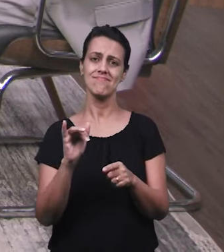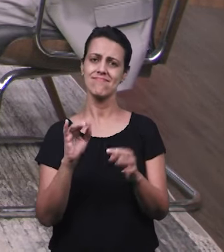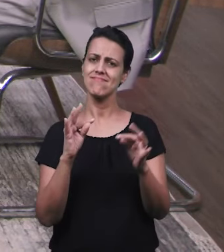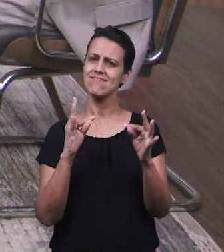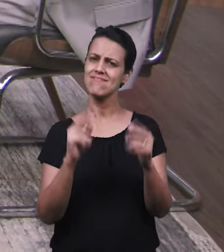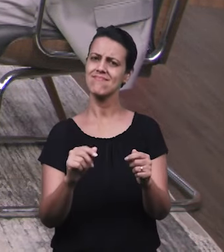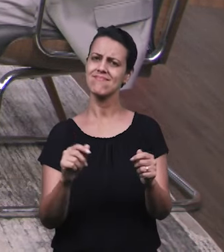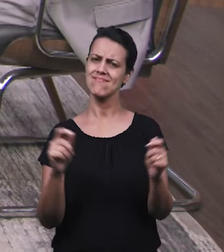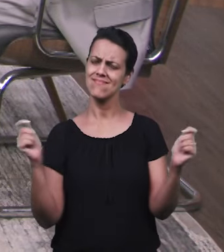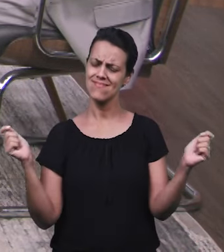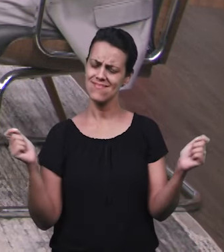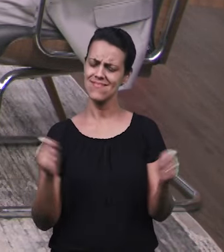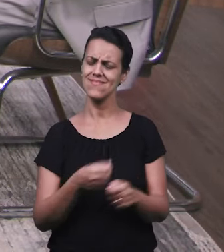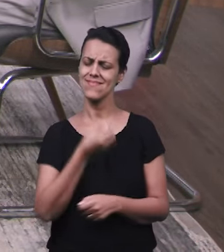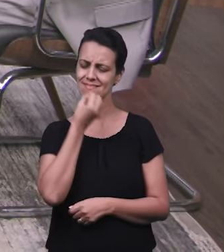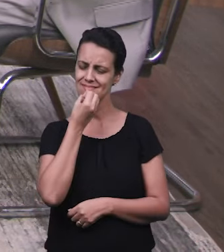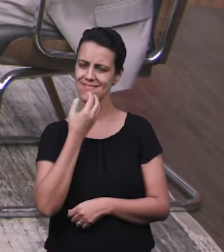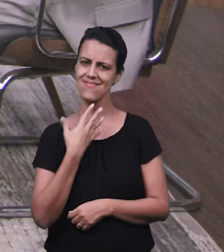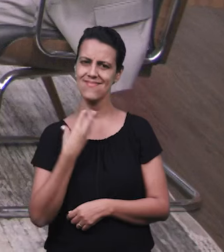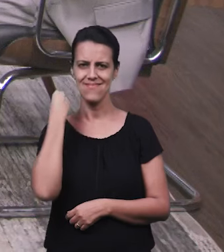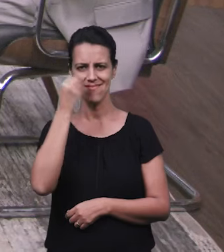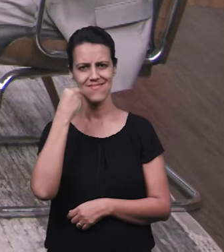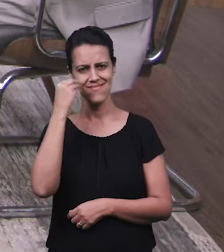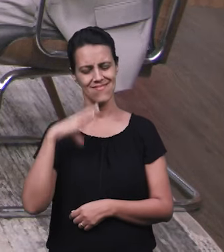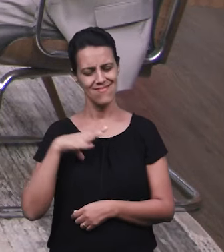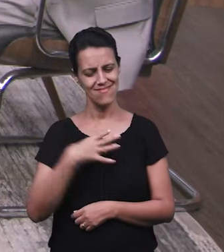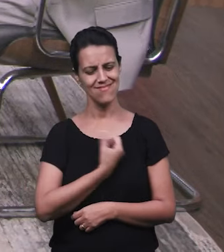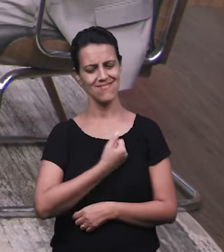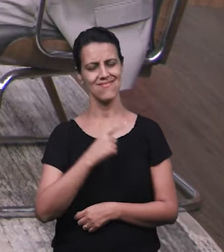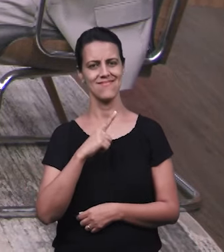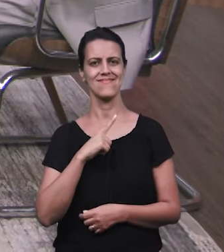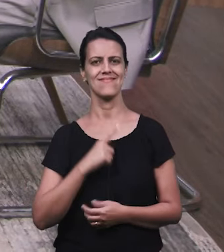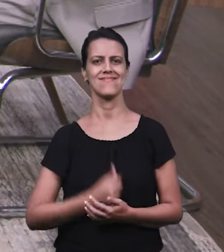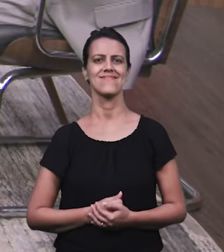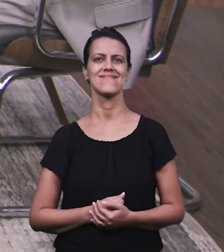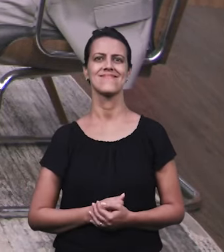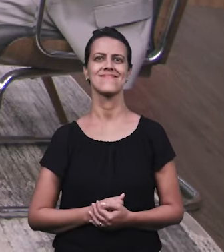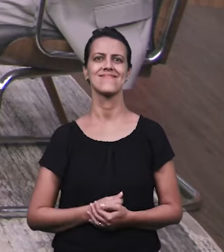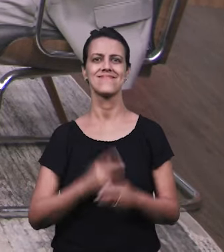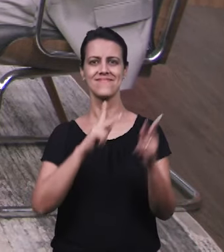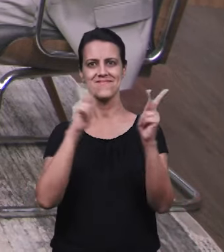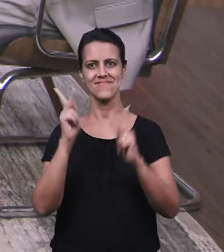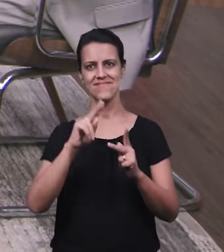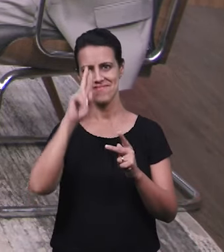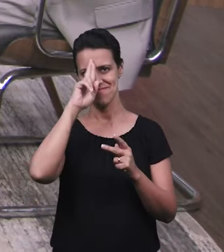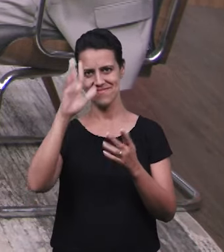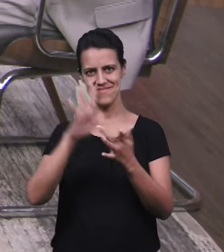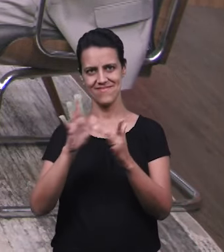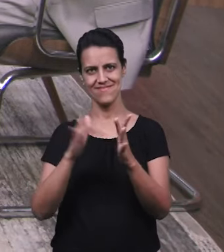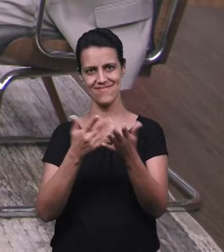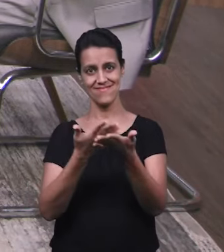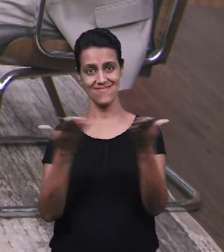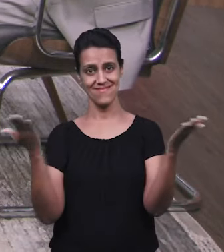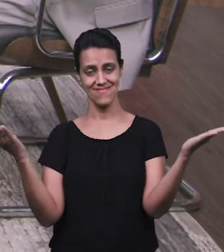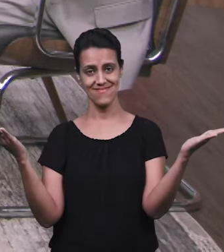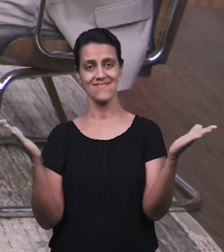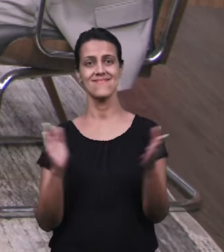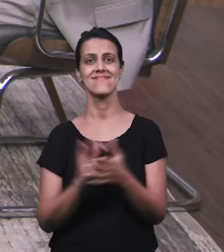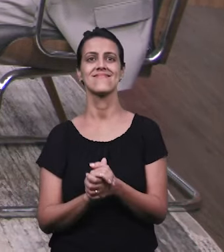trazido. Vale a pena viver essa experiência e alcançar a salvação. Os pastores que estão aqui, eu me despeço. A paz do Senhor Jesus. A